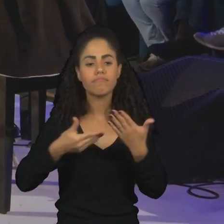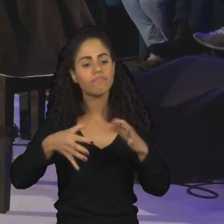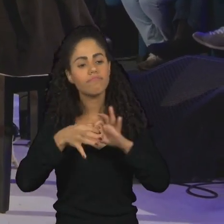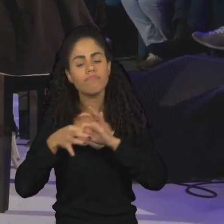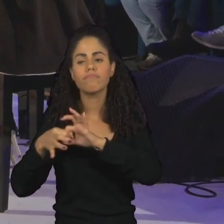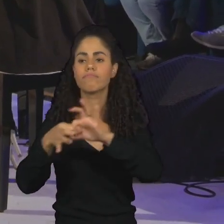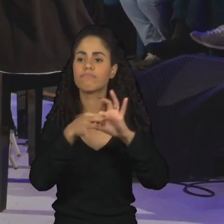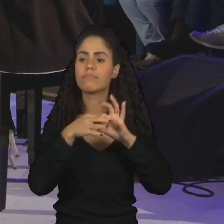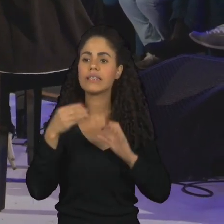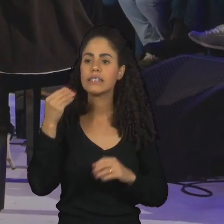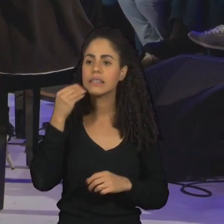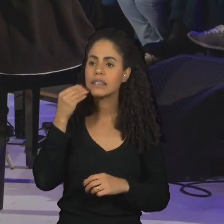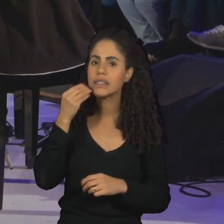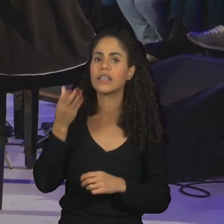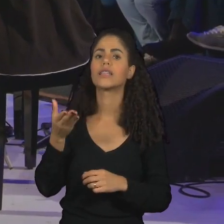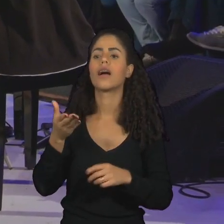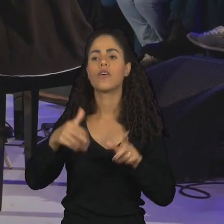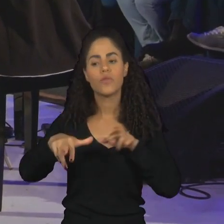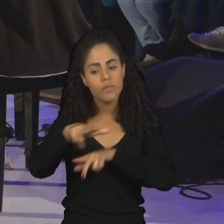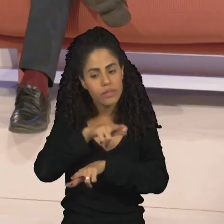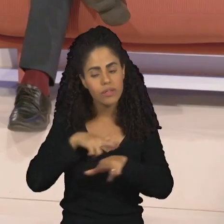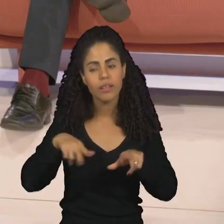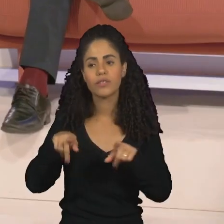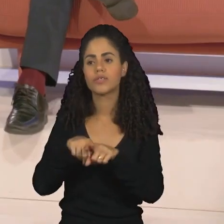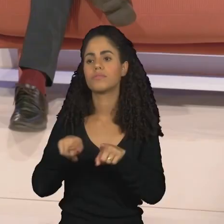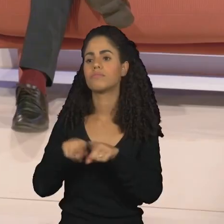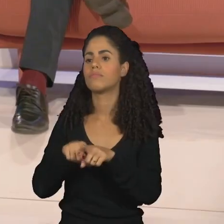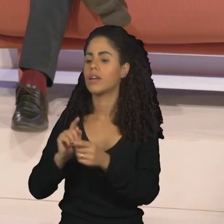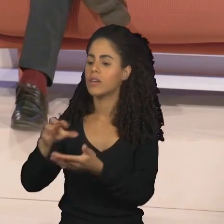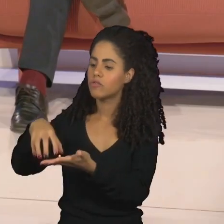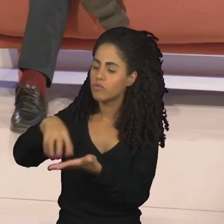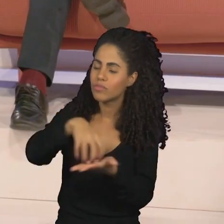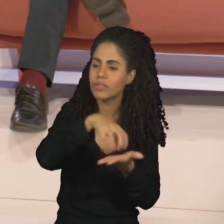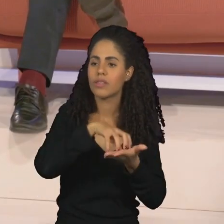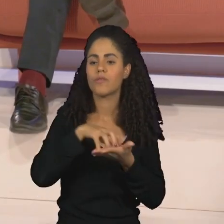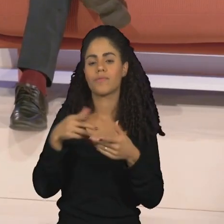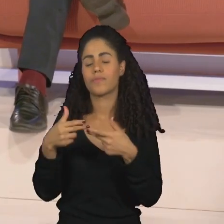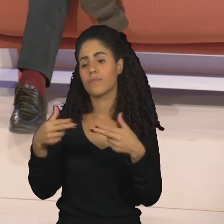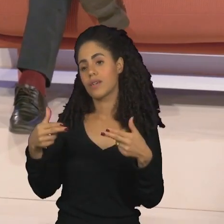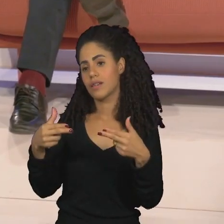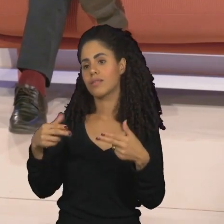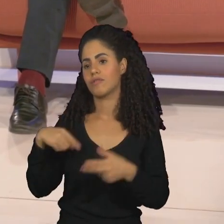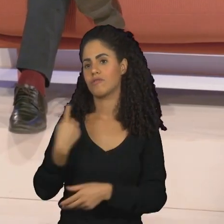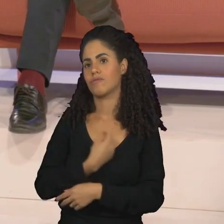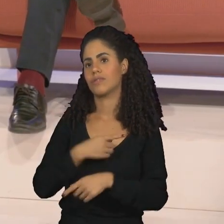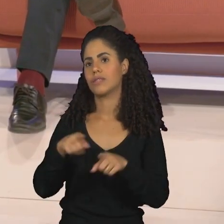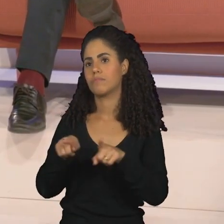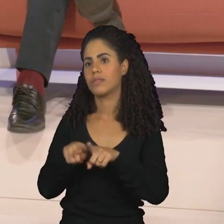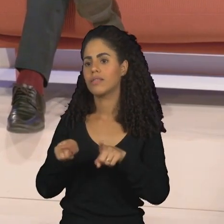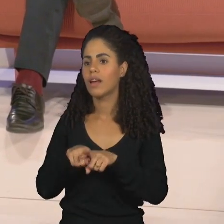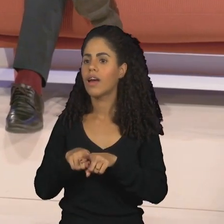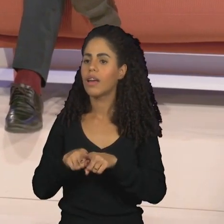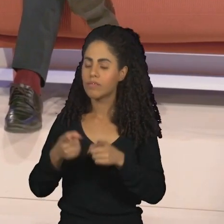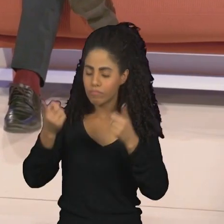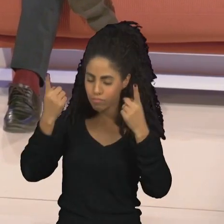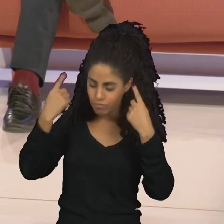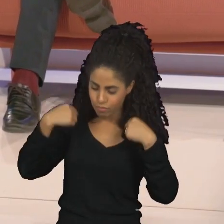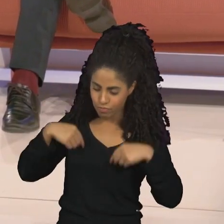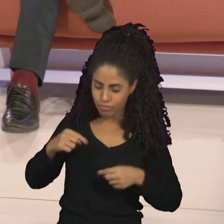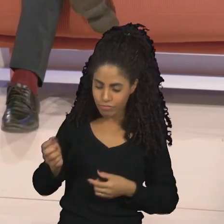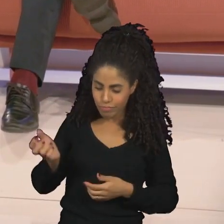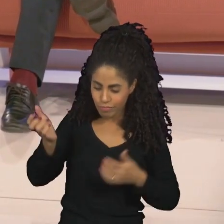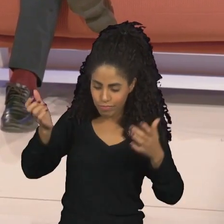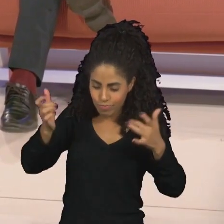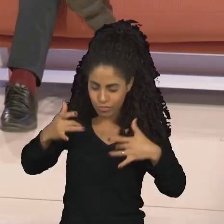isso, universidade tem isso, instituições tem isso, e interiormente a gente também. Né? A gente tem um monte de instrumentos dentro, né? Às vezes um